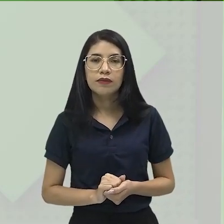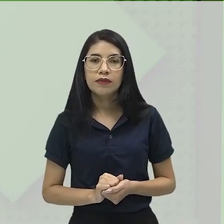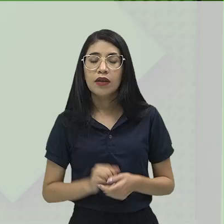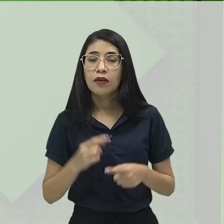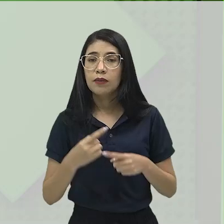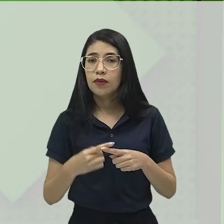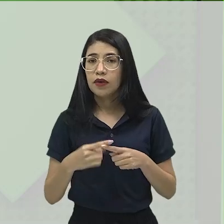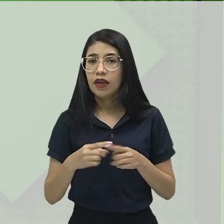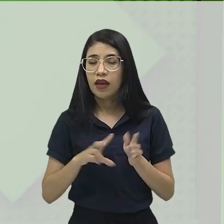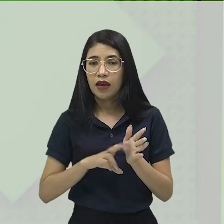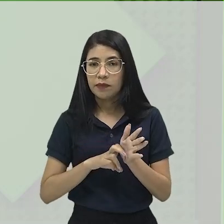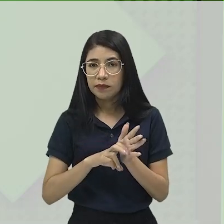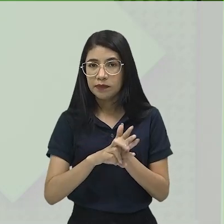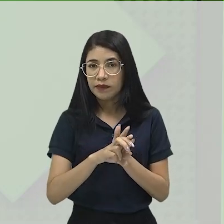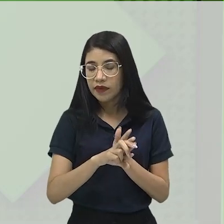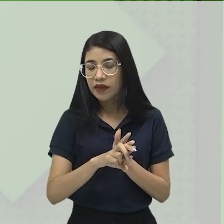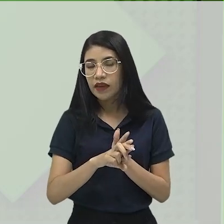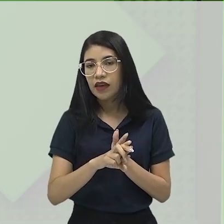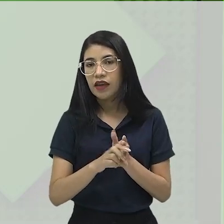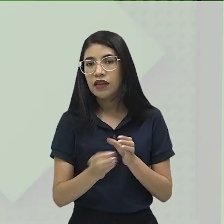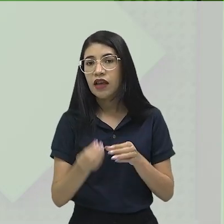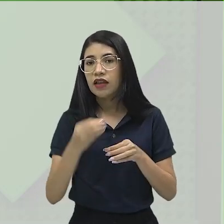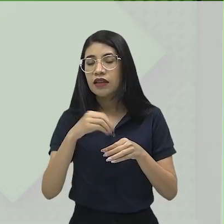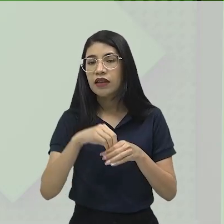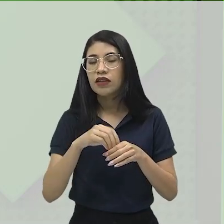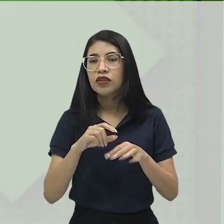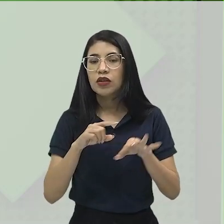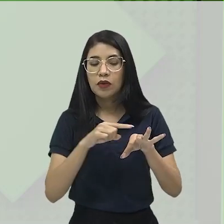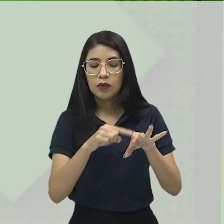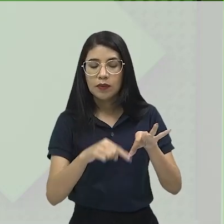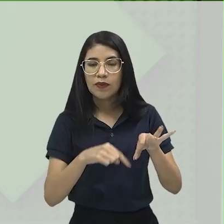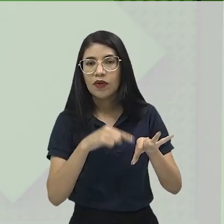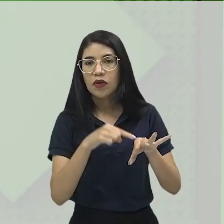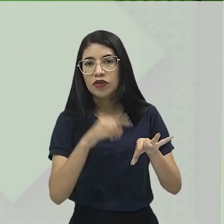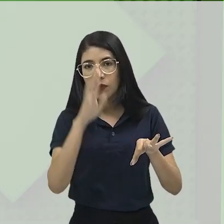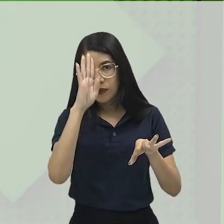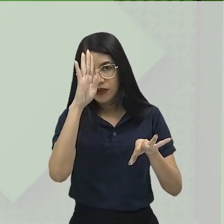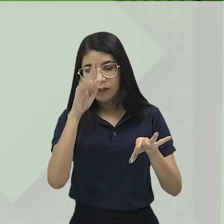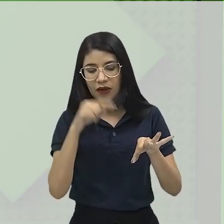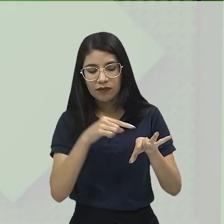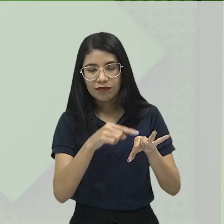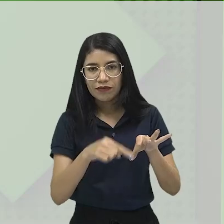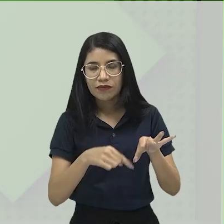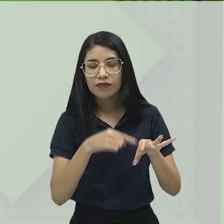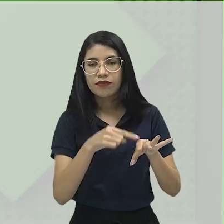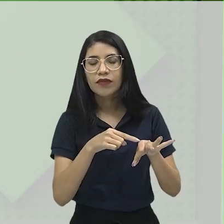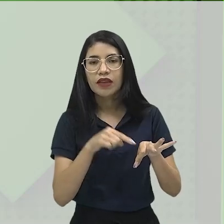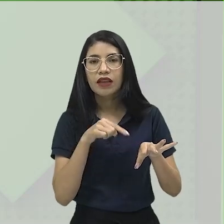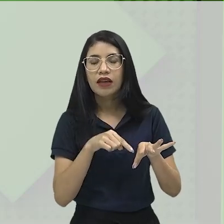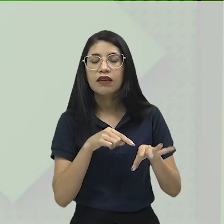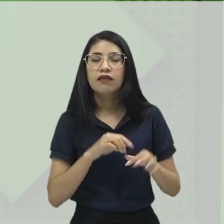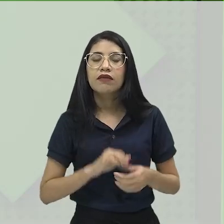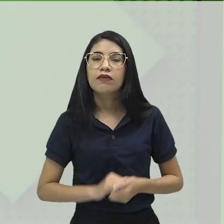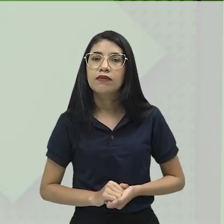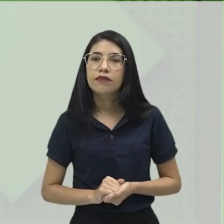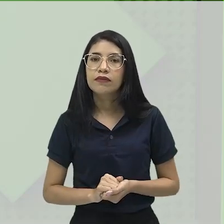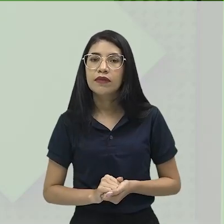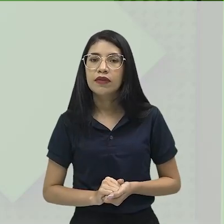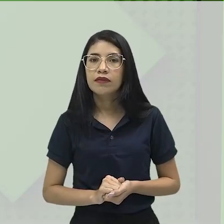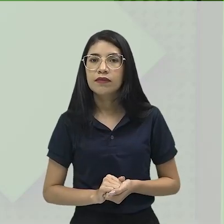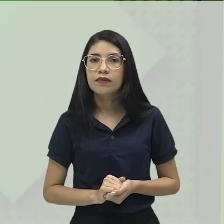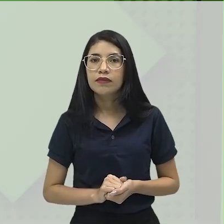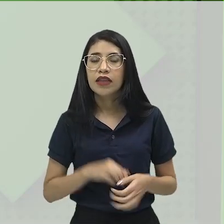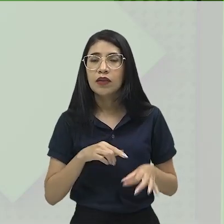esse micro-organismo, né? Ele vai ali se instalar na região genital, né, na região da vulva, da vagina, então é ali que ele